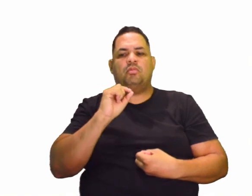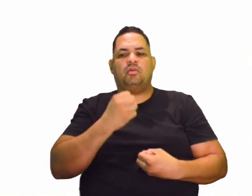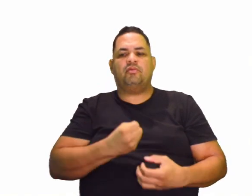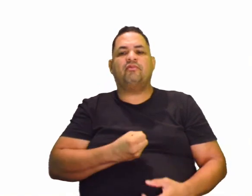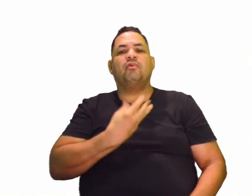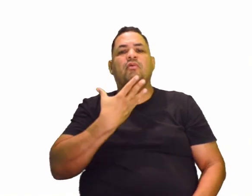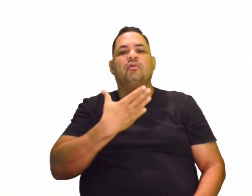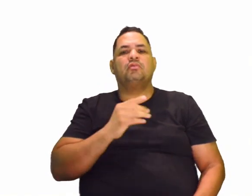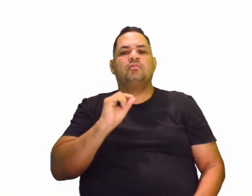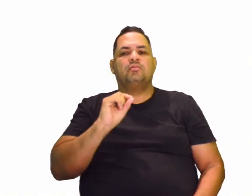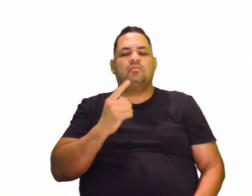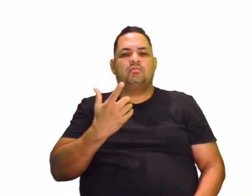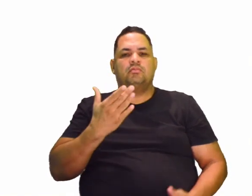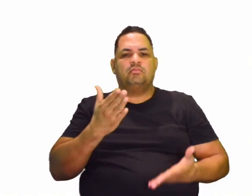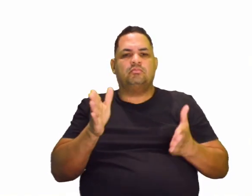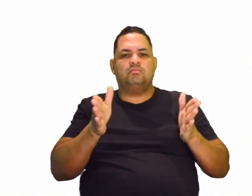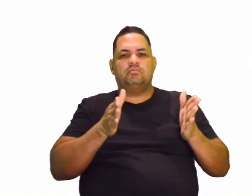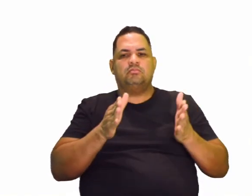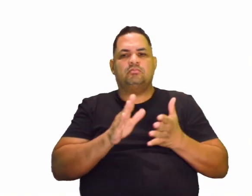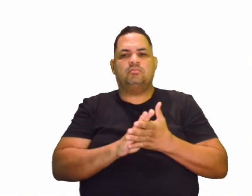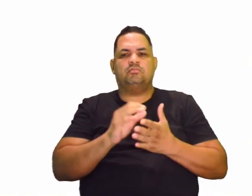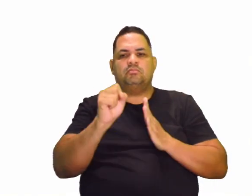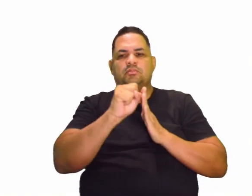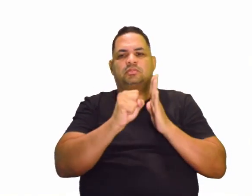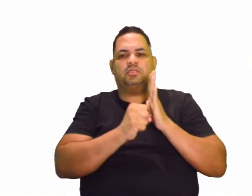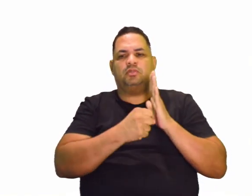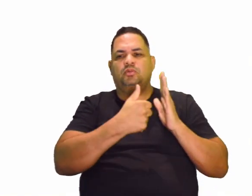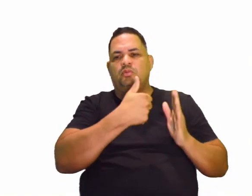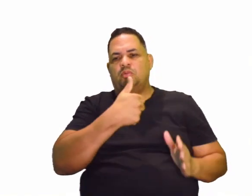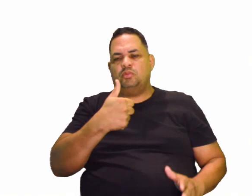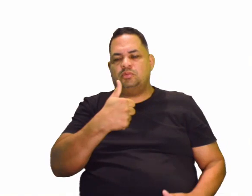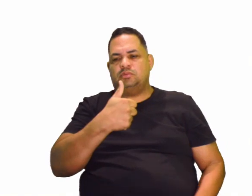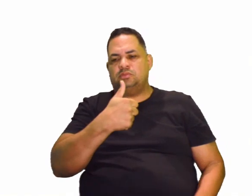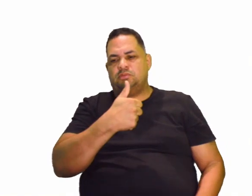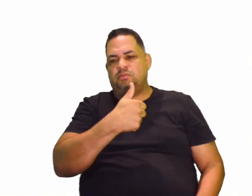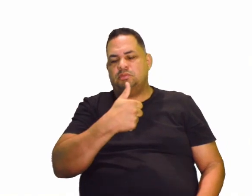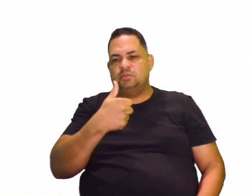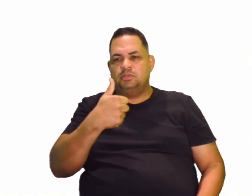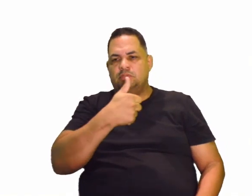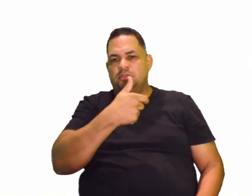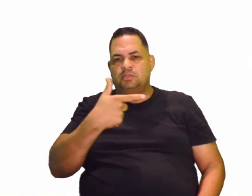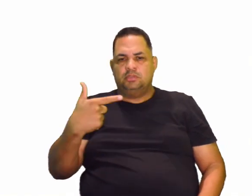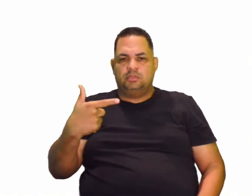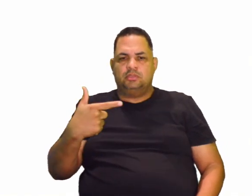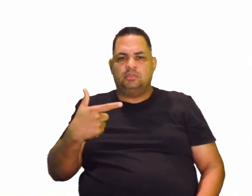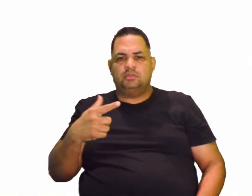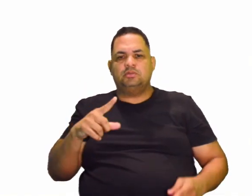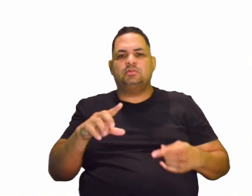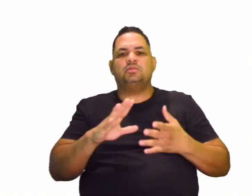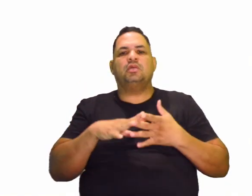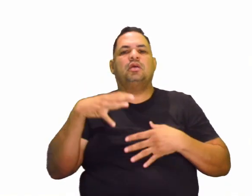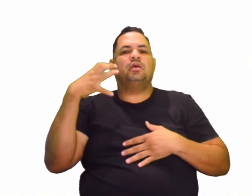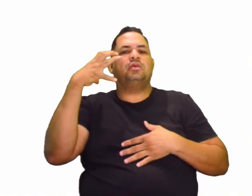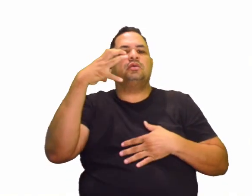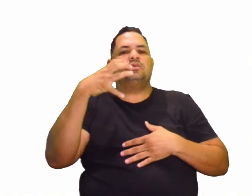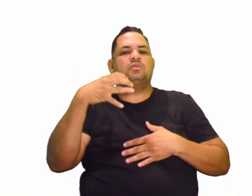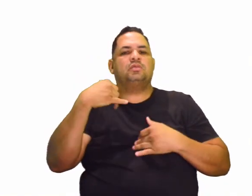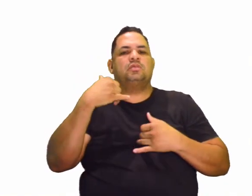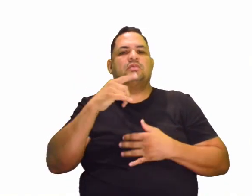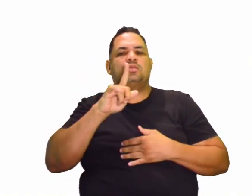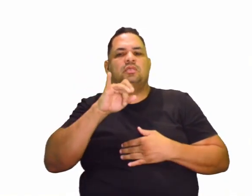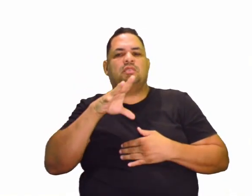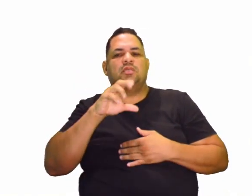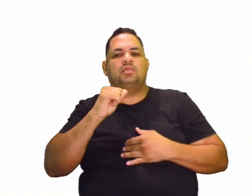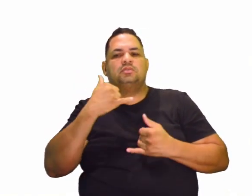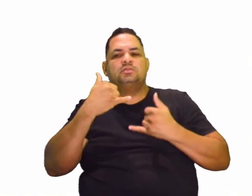período medieval, século XI e XII, que eram as cantigas líricas e satíricas, escritas,